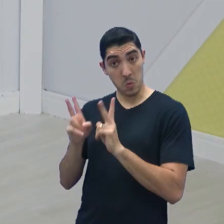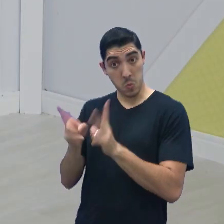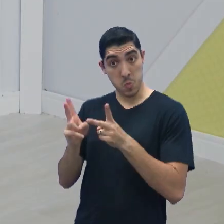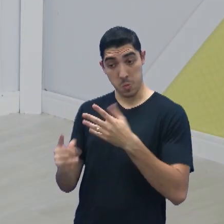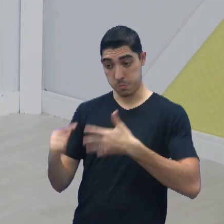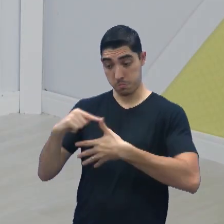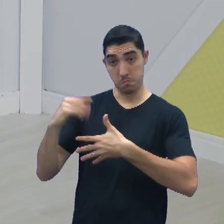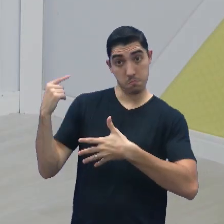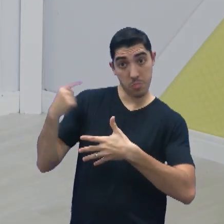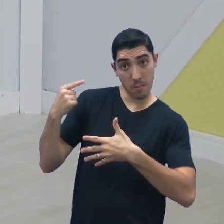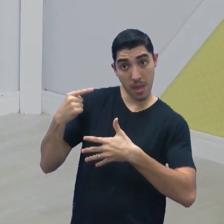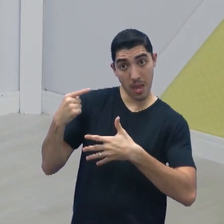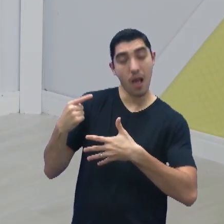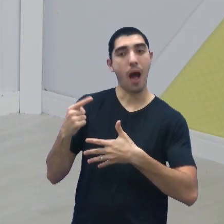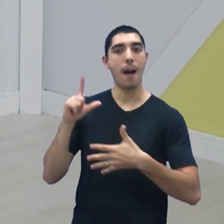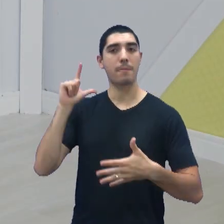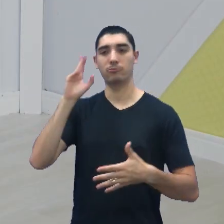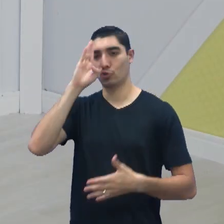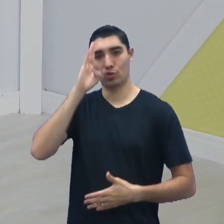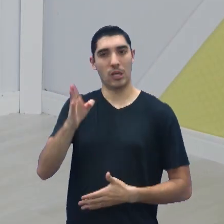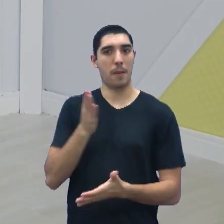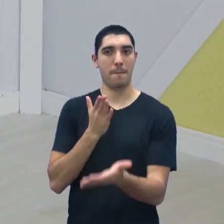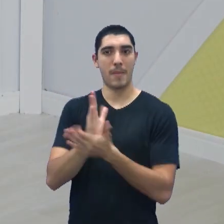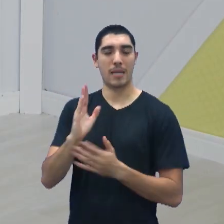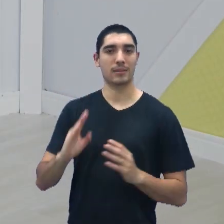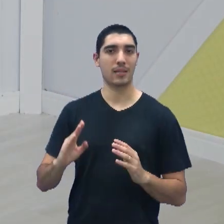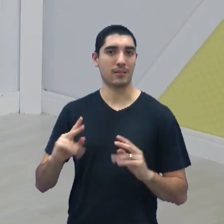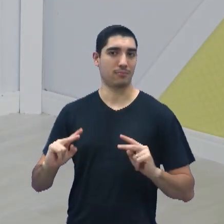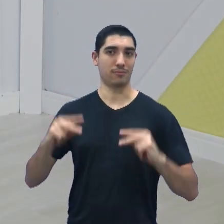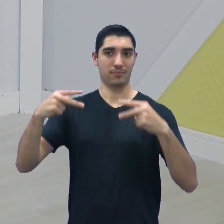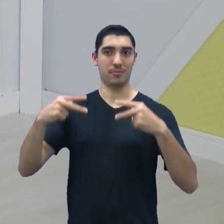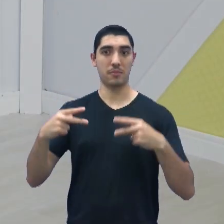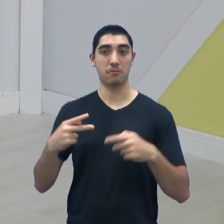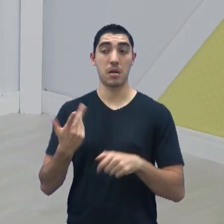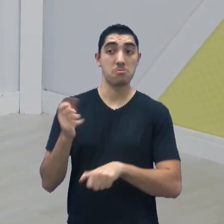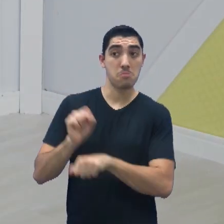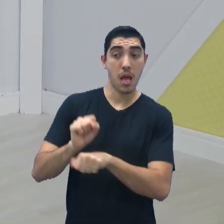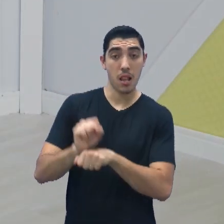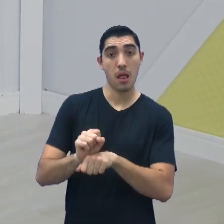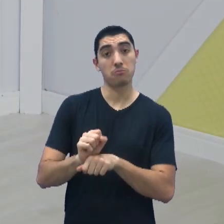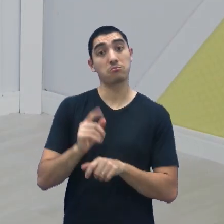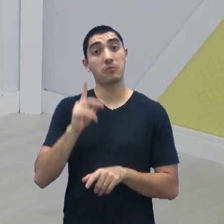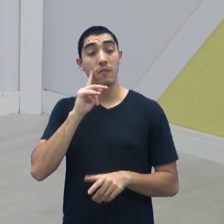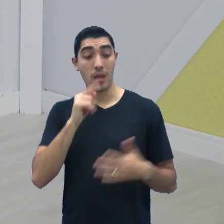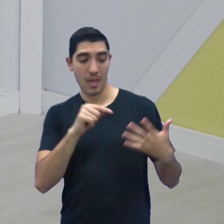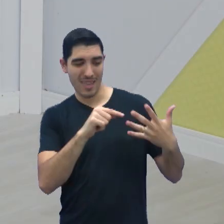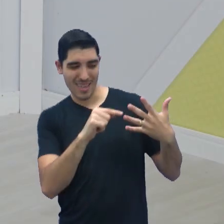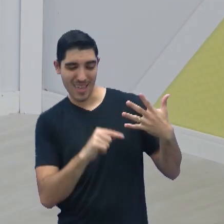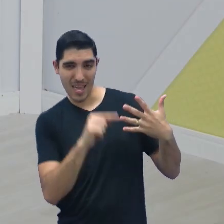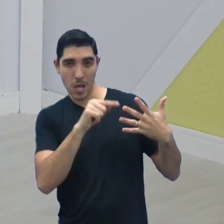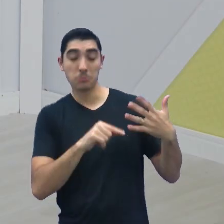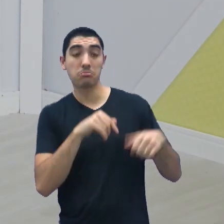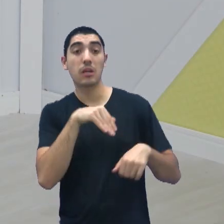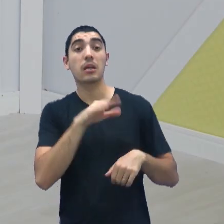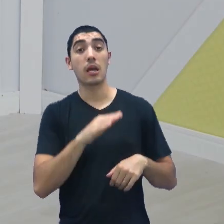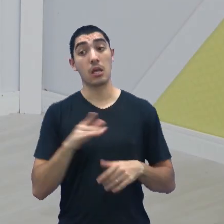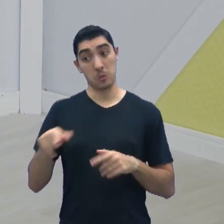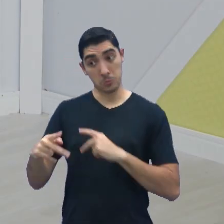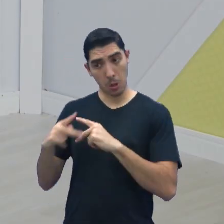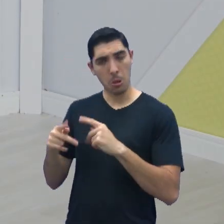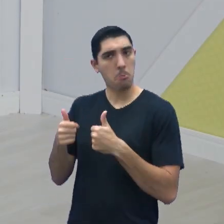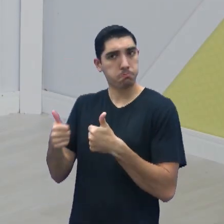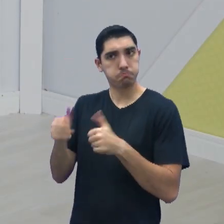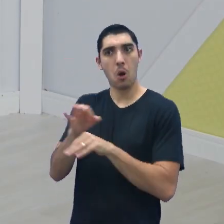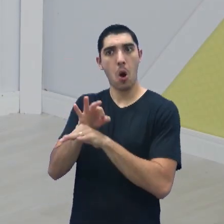já avança direto para as semifinais. As outras equipes aqui em azulzinho, elas disputam uma espécie de quartas de final. O São José está caminhando muito bem para